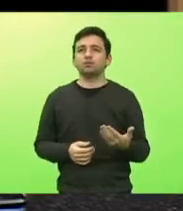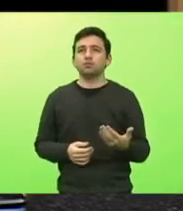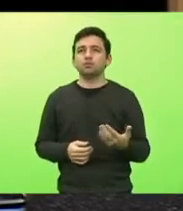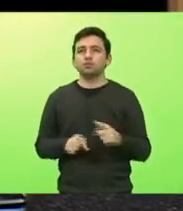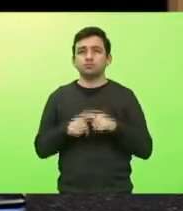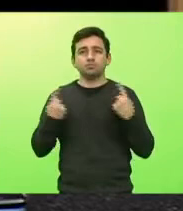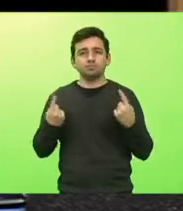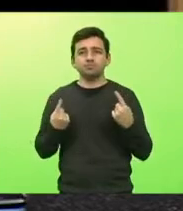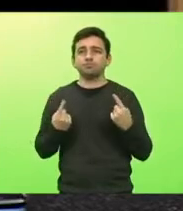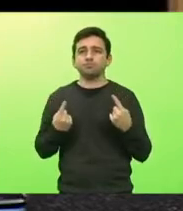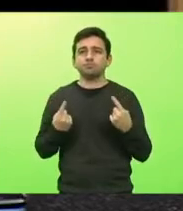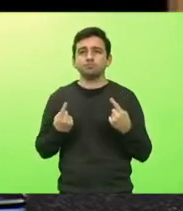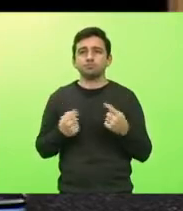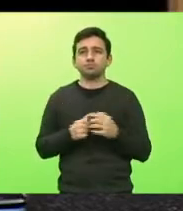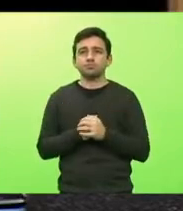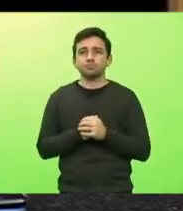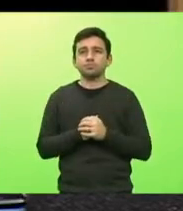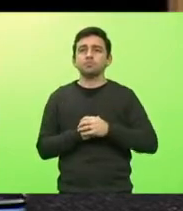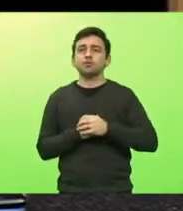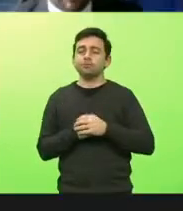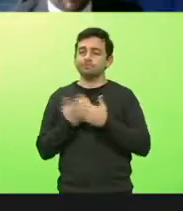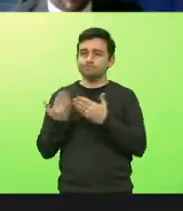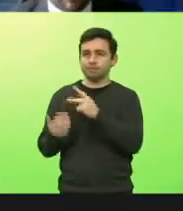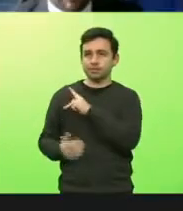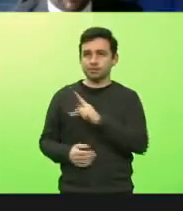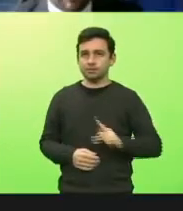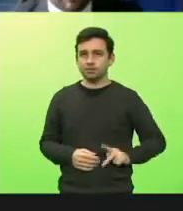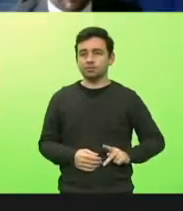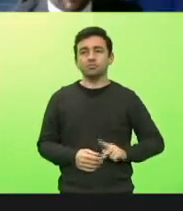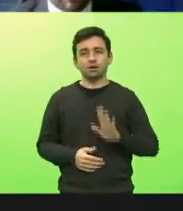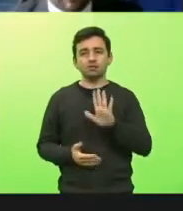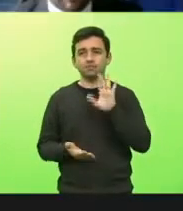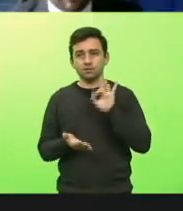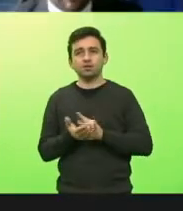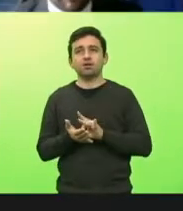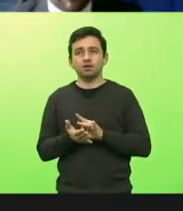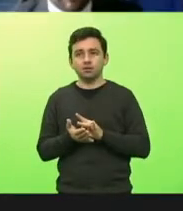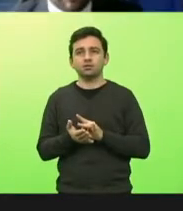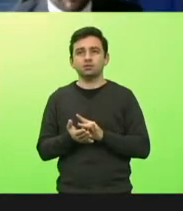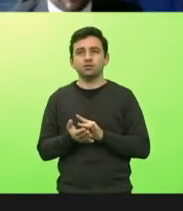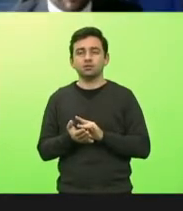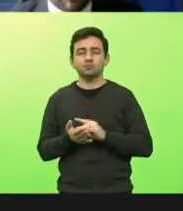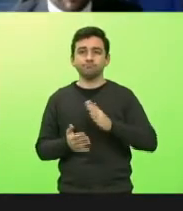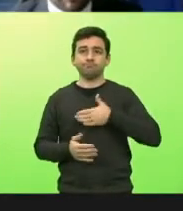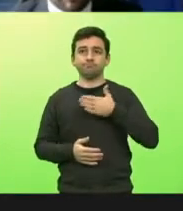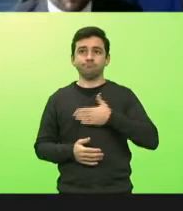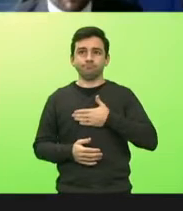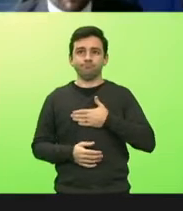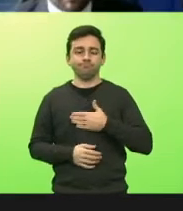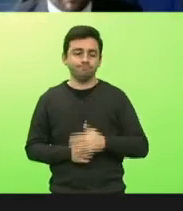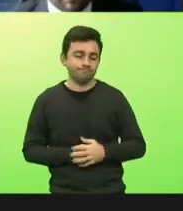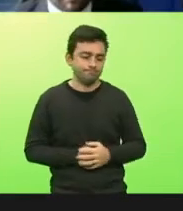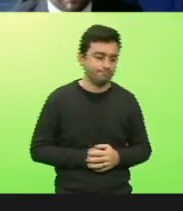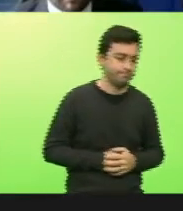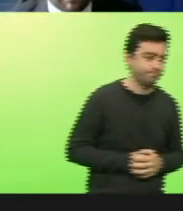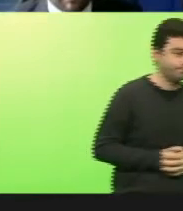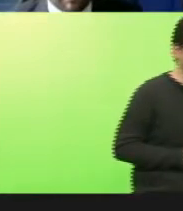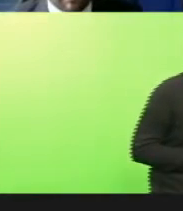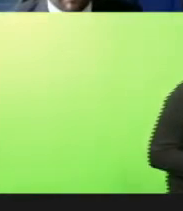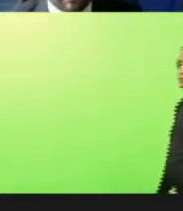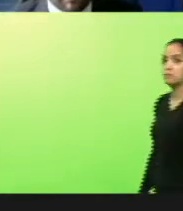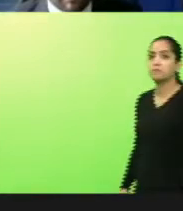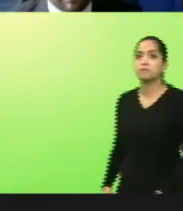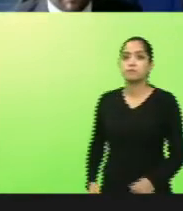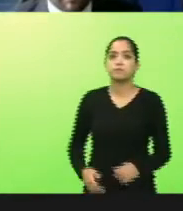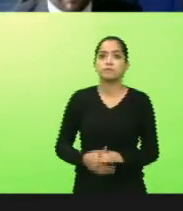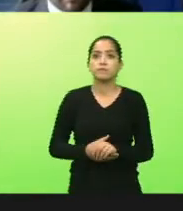a forma que eu estou falando aqui, Fernando, presidente, mas realmente assustadora a situação de Joinville. Fernando, se você precisar usar o